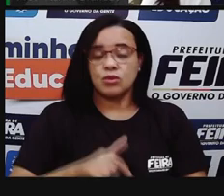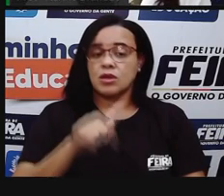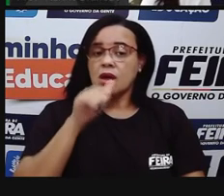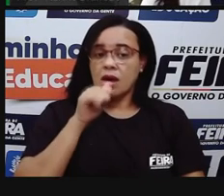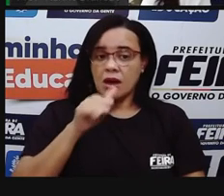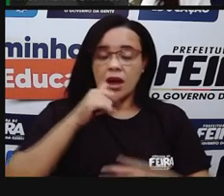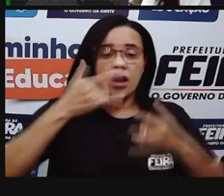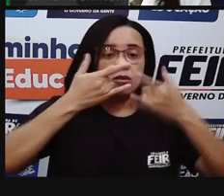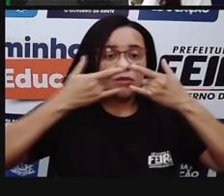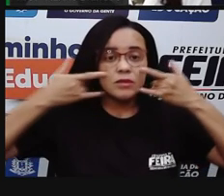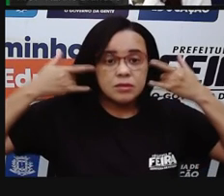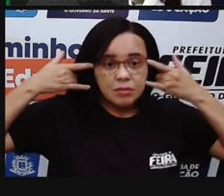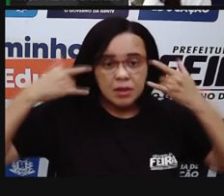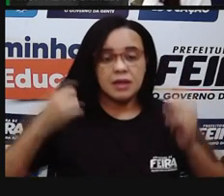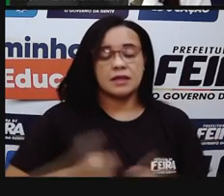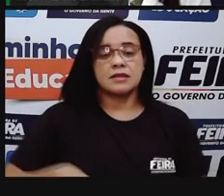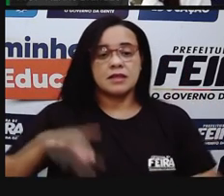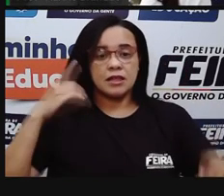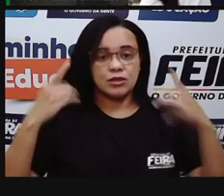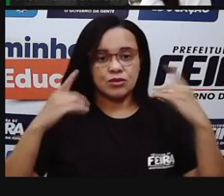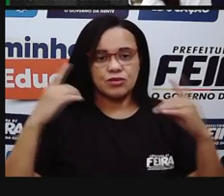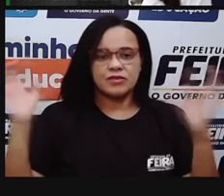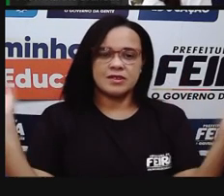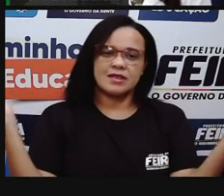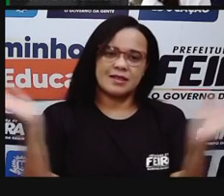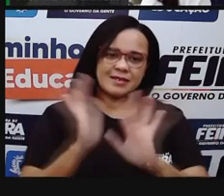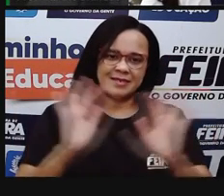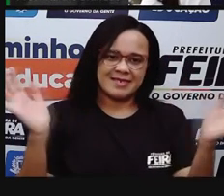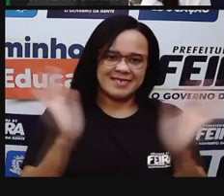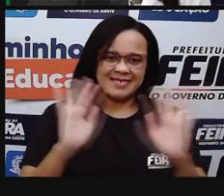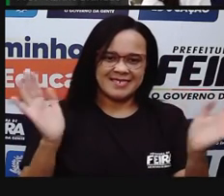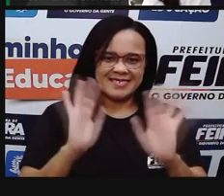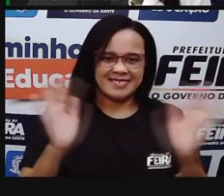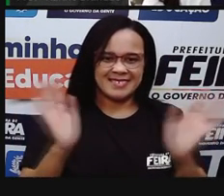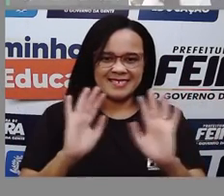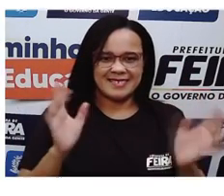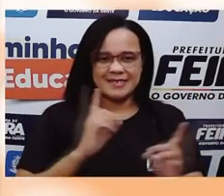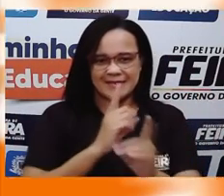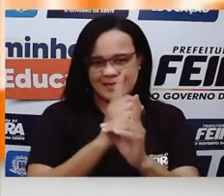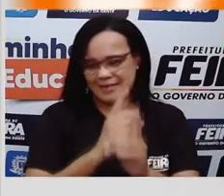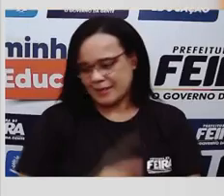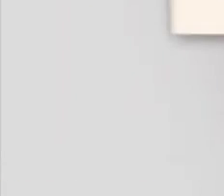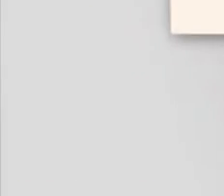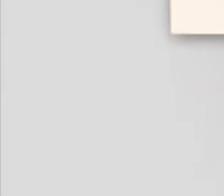comigo pelas redes sociais. Eu fico por aqui. Tchauzinho, até mais.